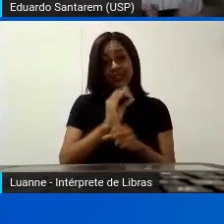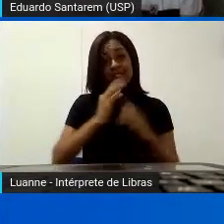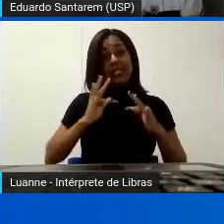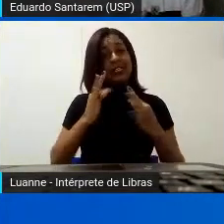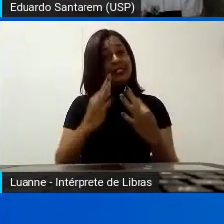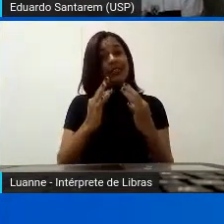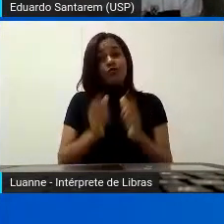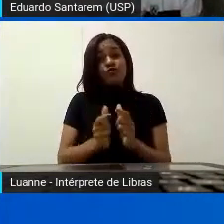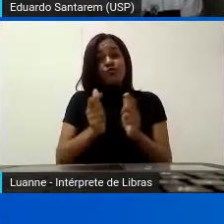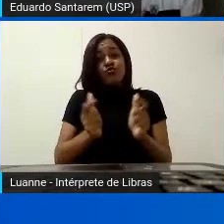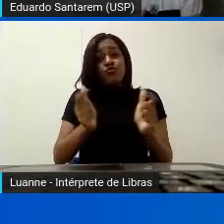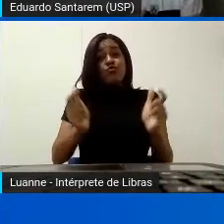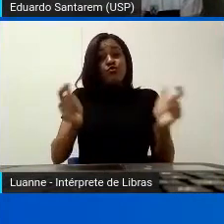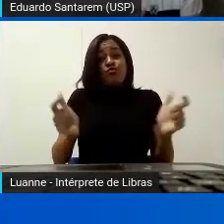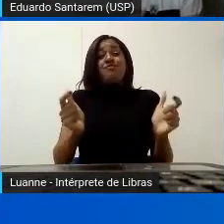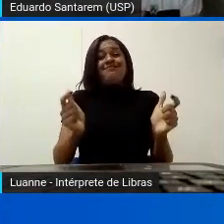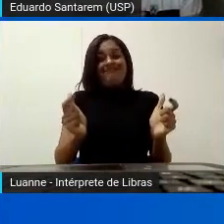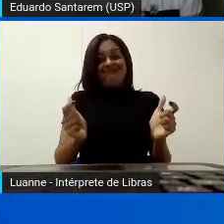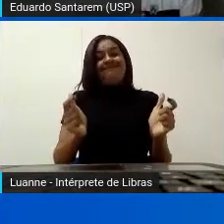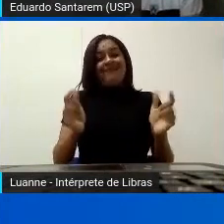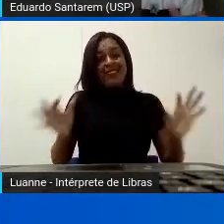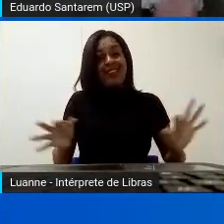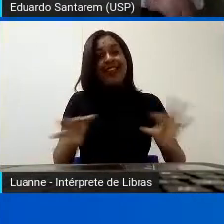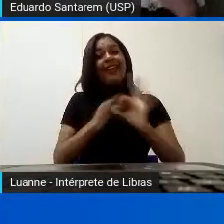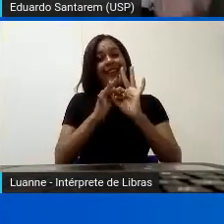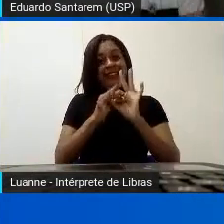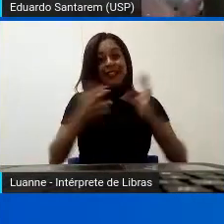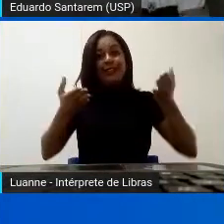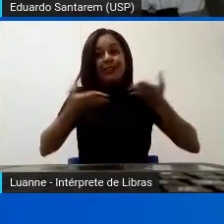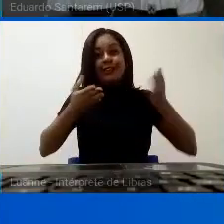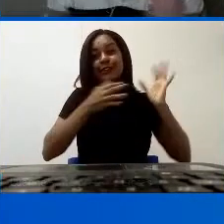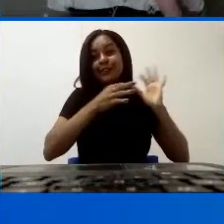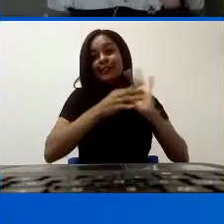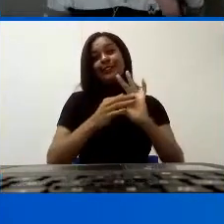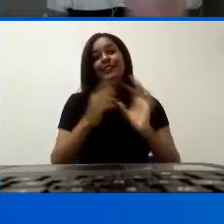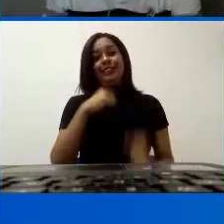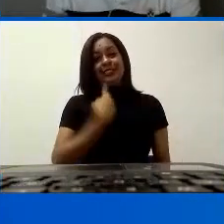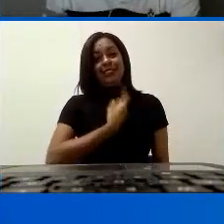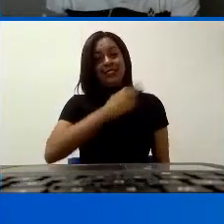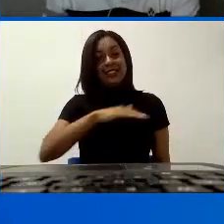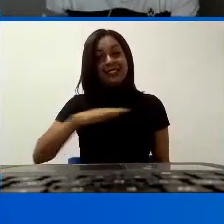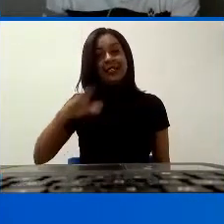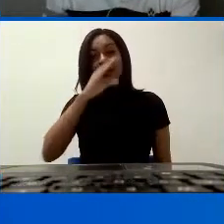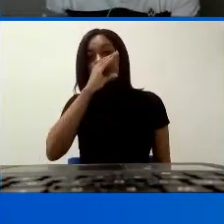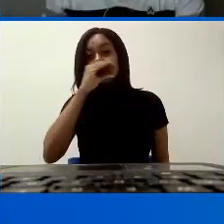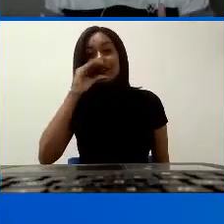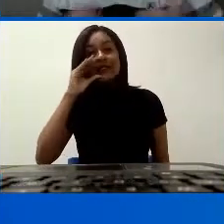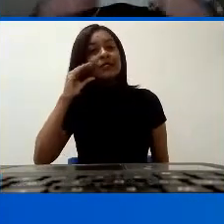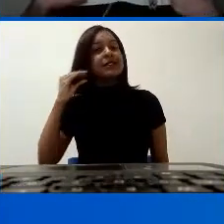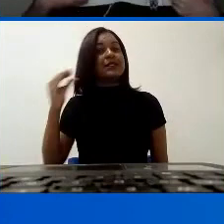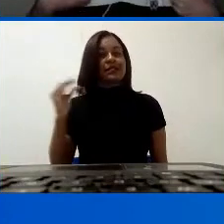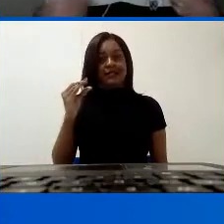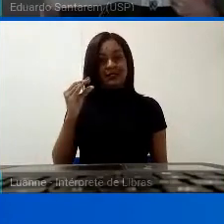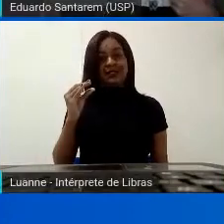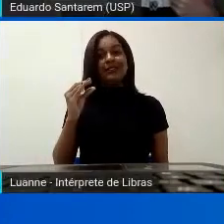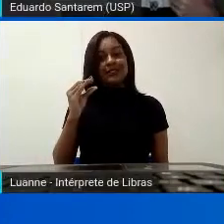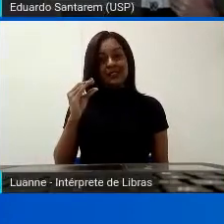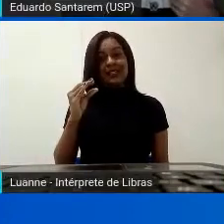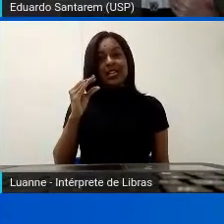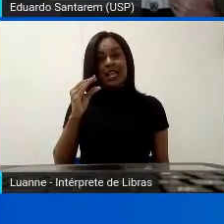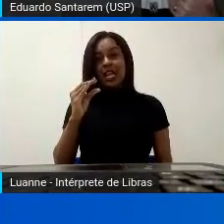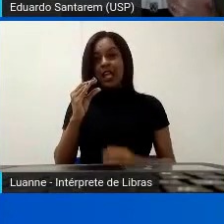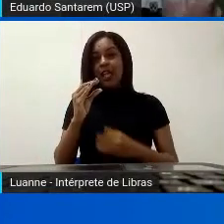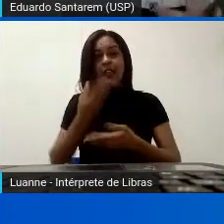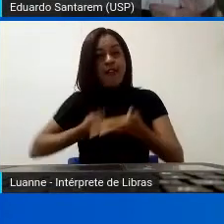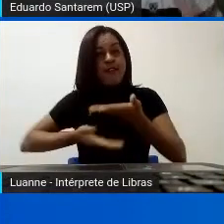vez maior Isso faz parte do contexto do cenário das nossas crianças Então as nossas crianças e adolescentes estão mergulhadas nesse cenário aqui então não adianta né